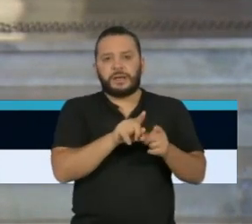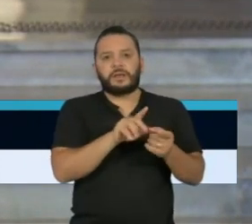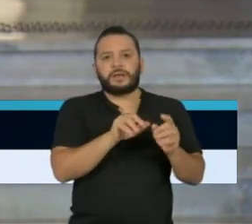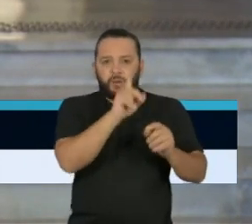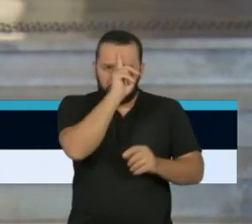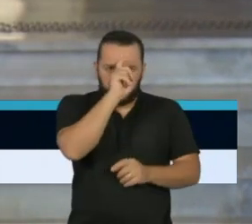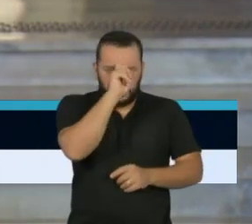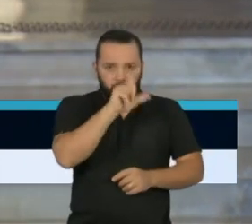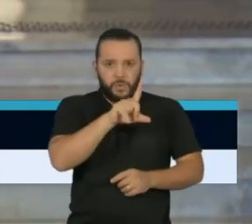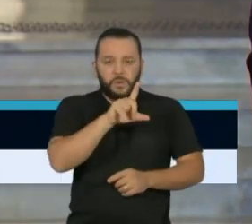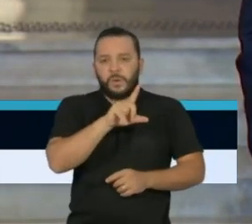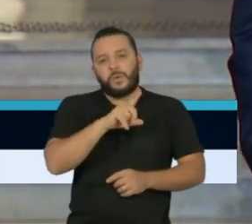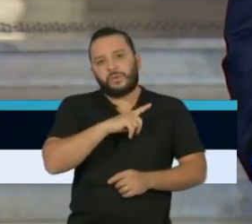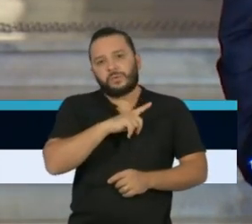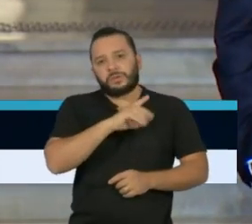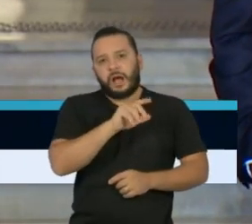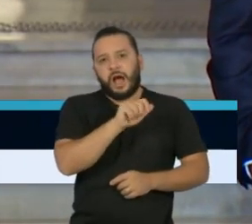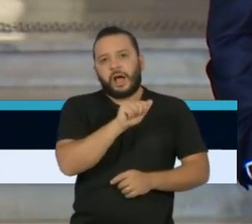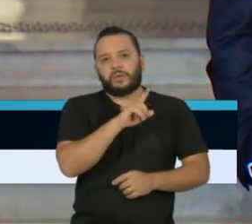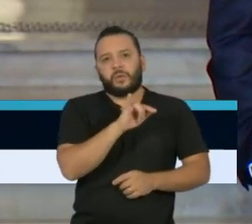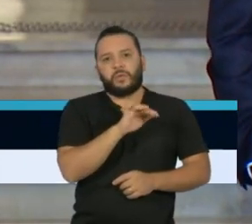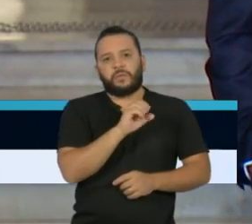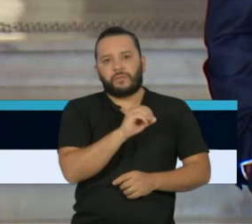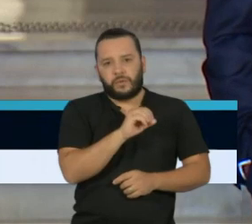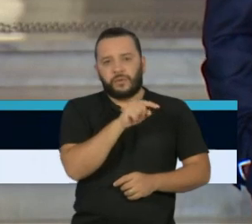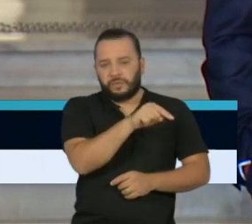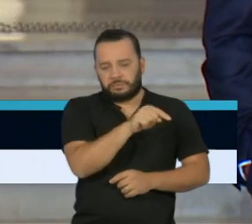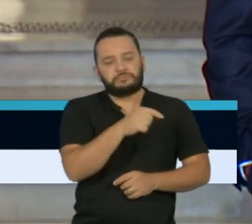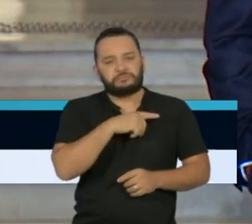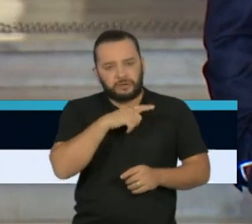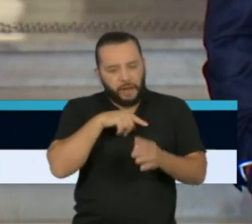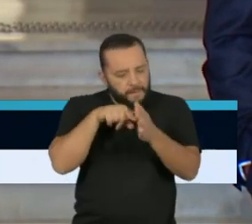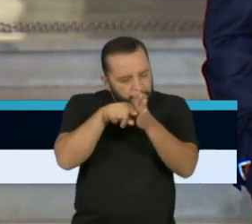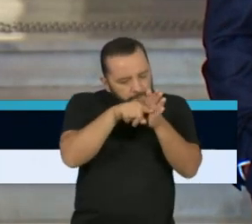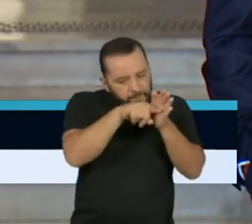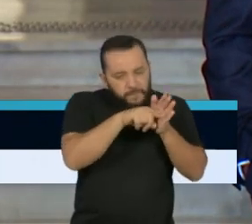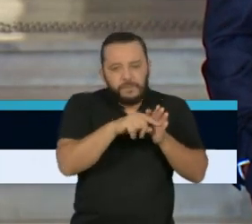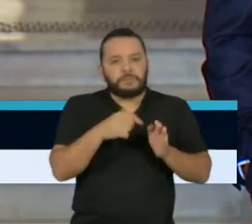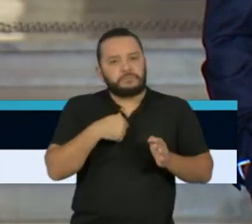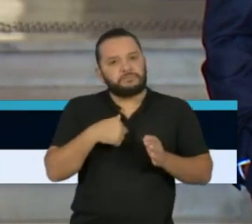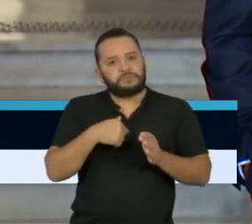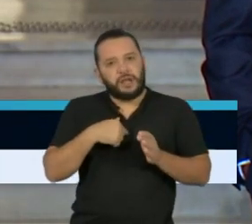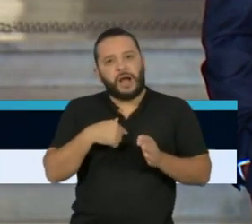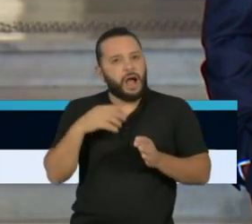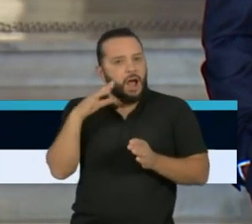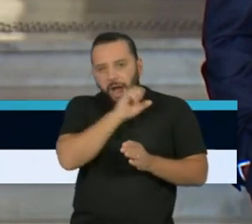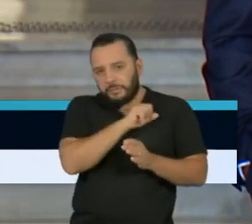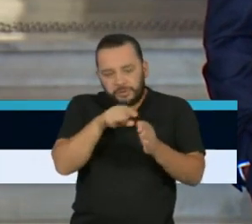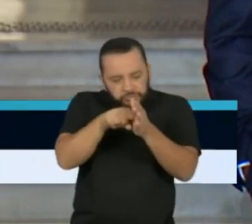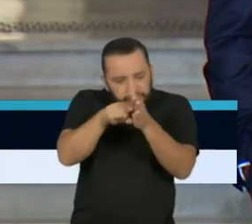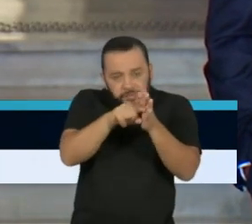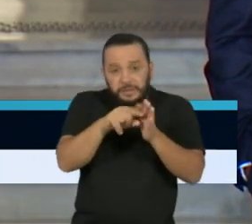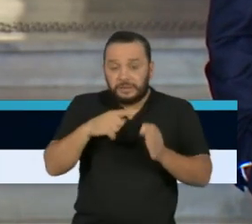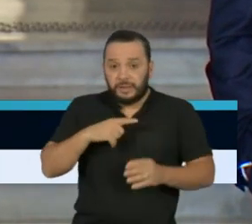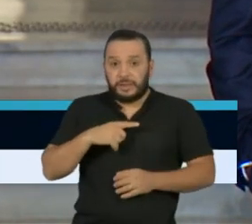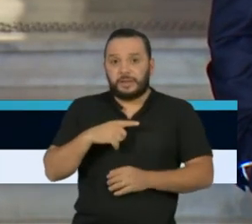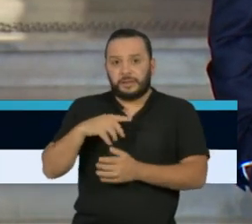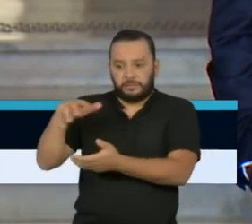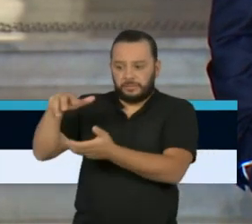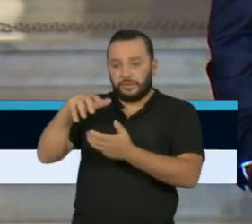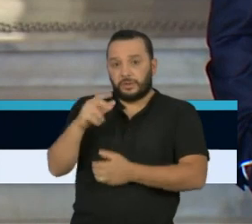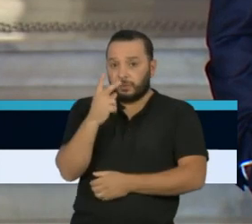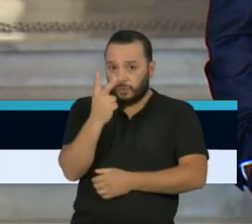realização de exames normal. E aí então podemos acelerar este processo. Esse kit ele tem duas partes, uma que é para a